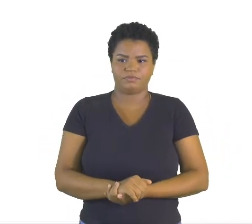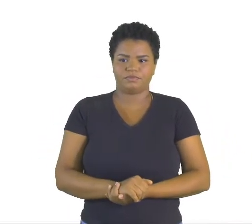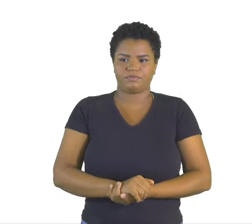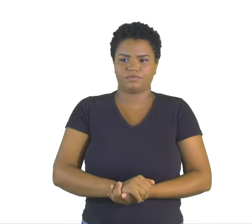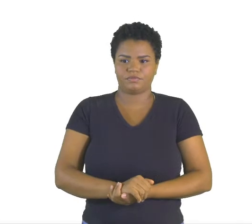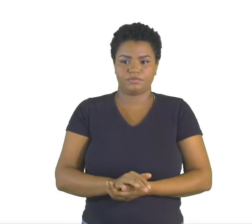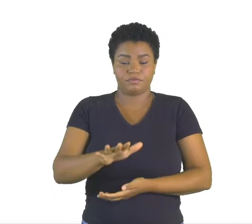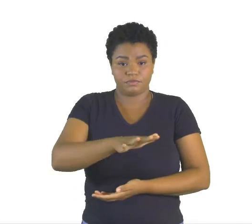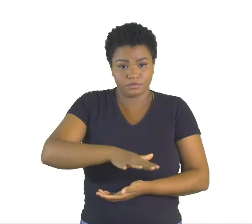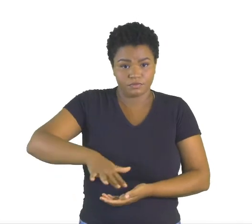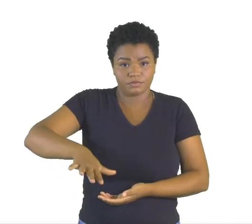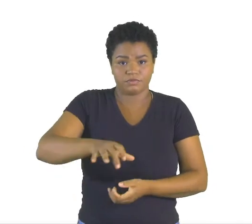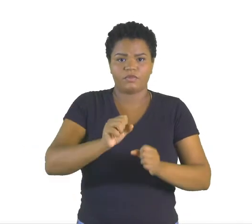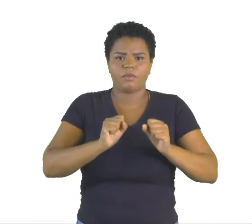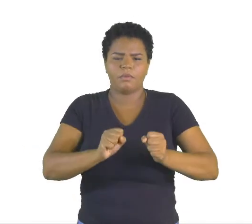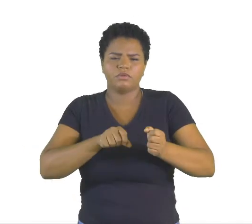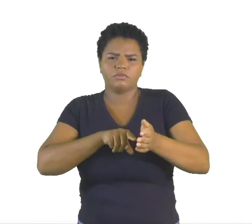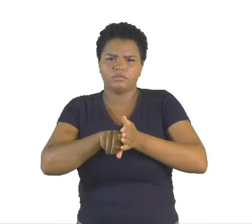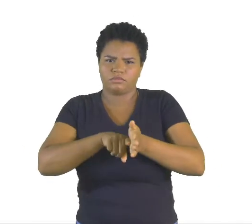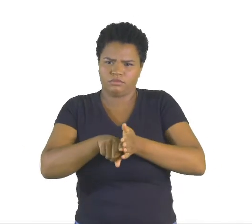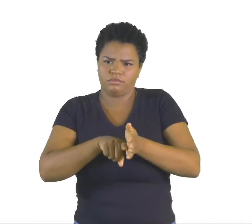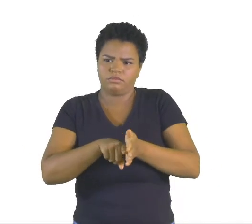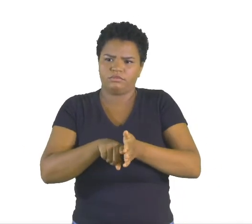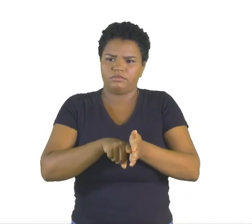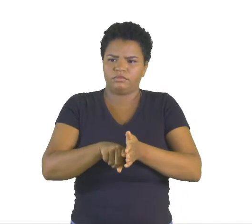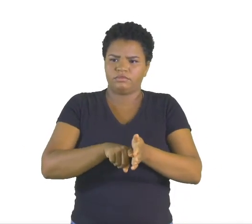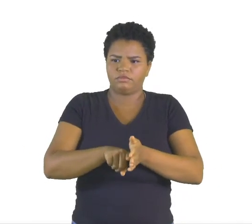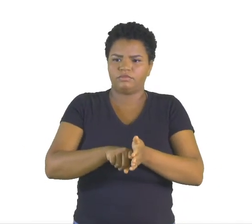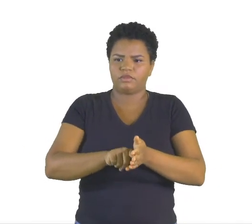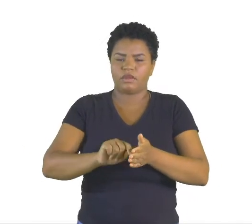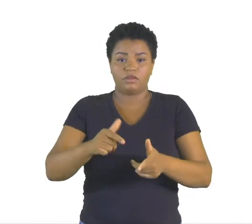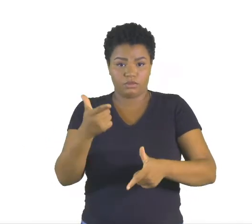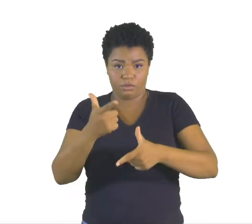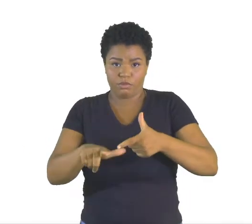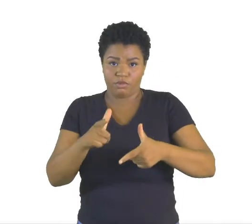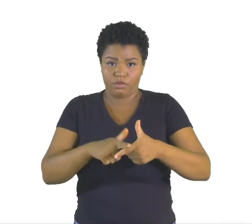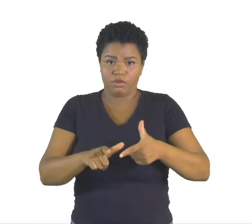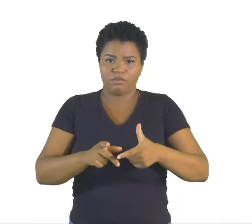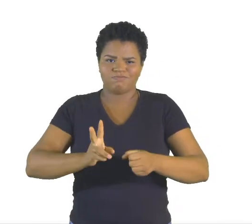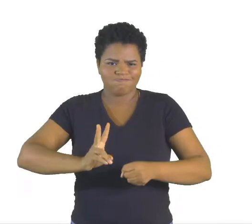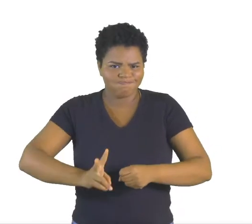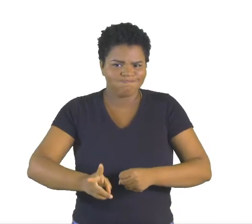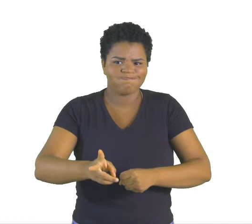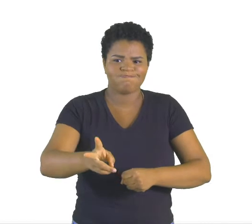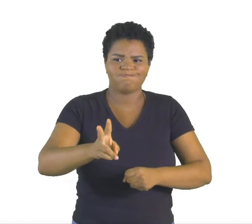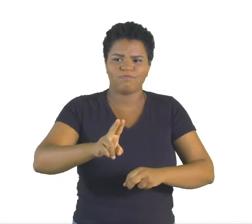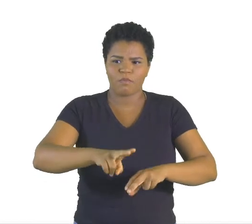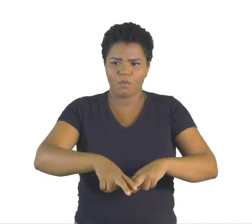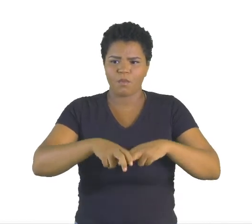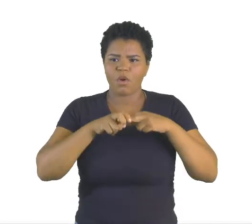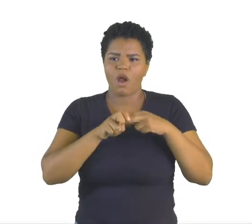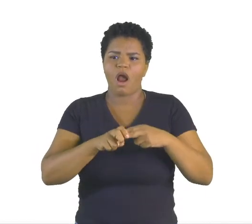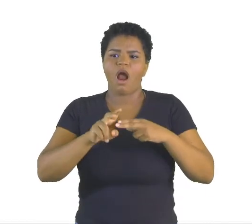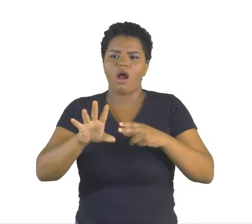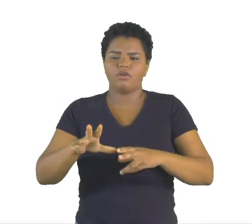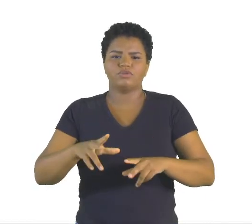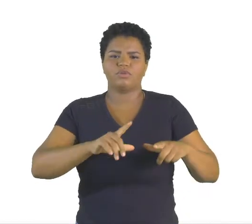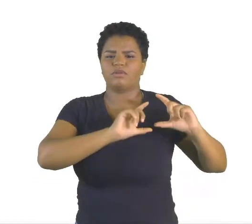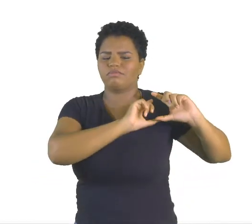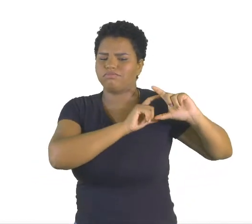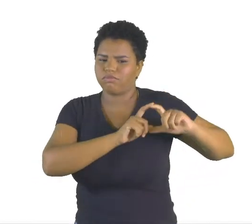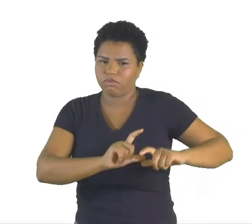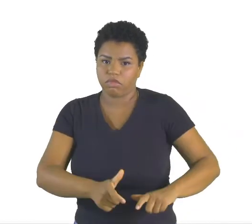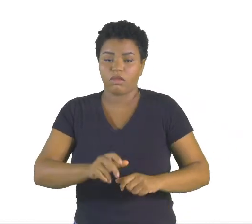Nesse âmbito, pode-se analisar que essa problemática persiste por ter raízes históricas e